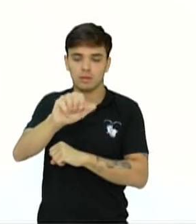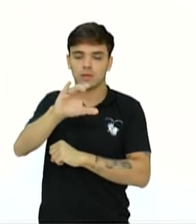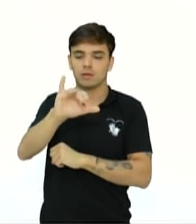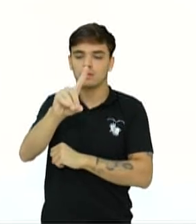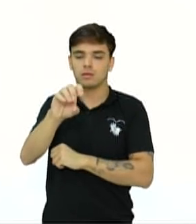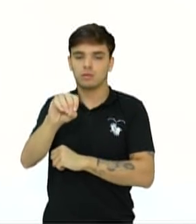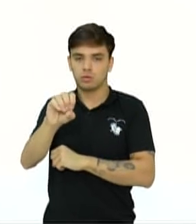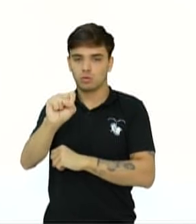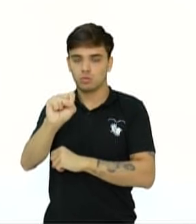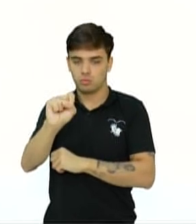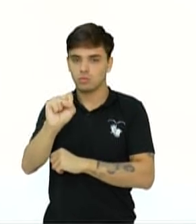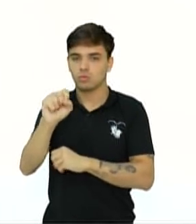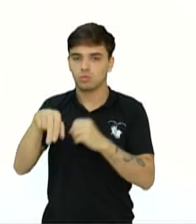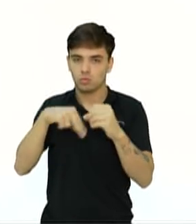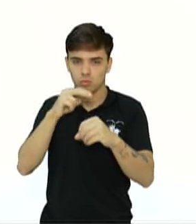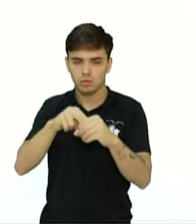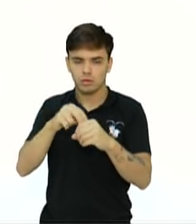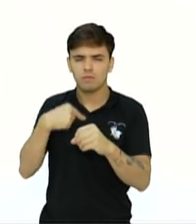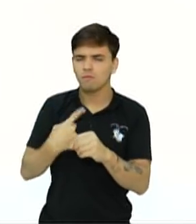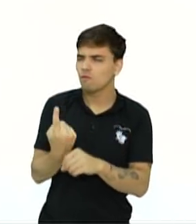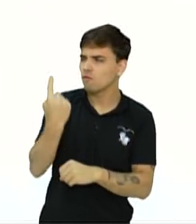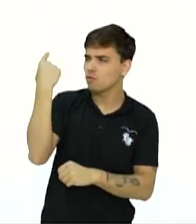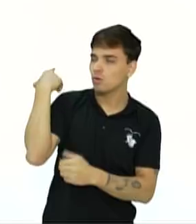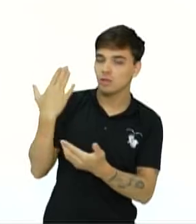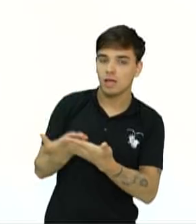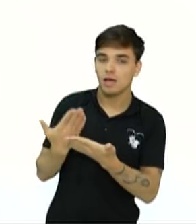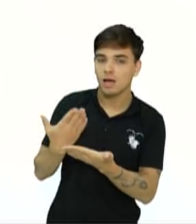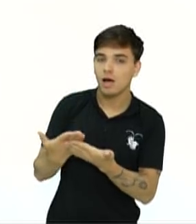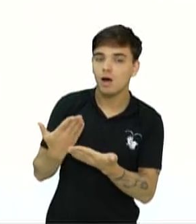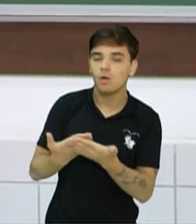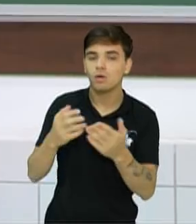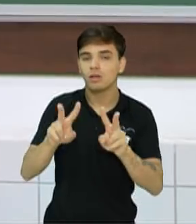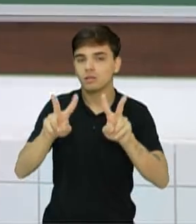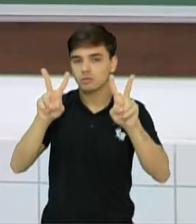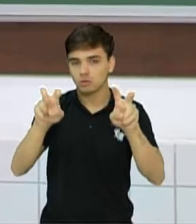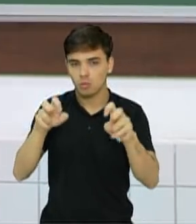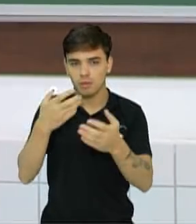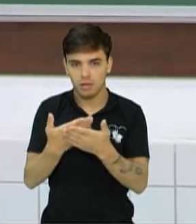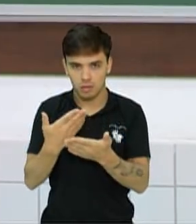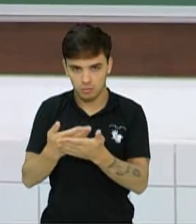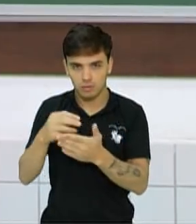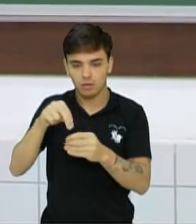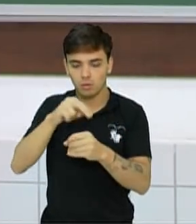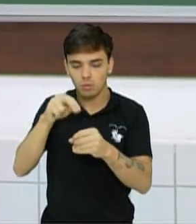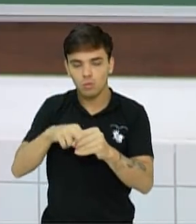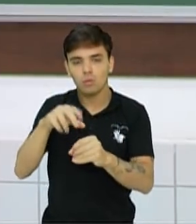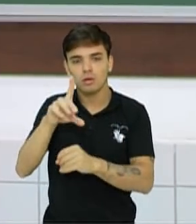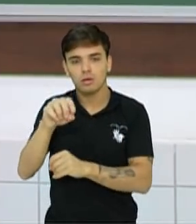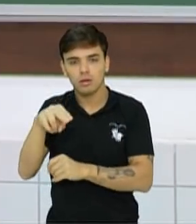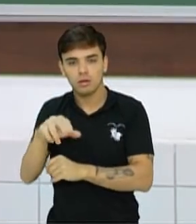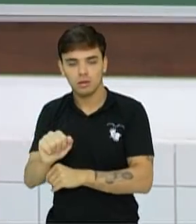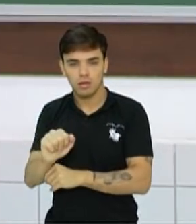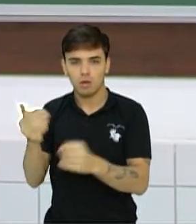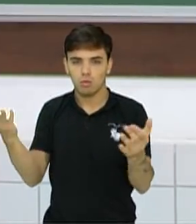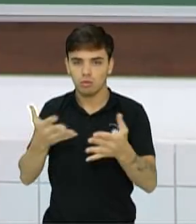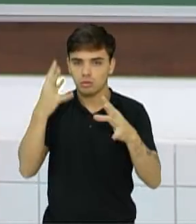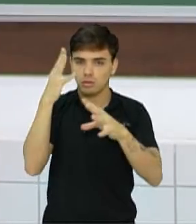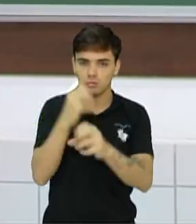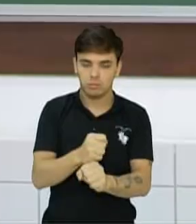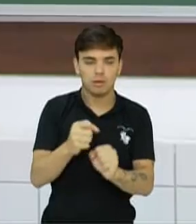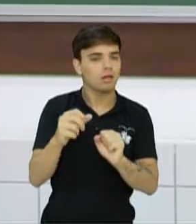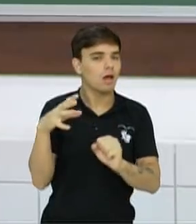lá na aula que foi falado sobre núcleo, sobre DNA. Hoje é uma retomada de conteúdos, nós vamos falar um pouquinho mais rápido sobre